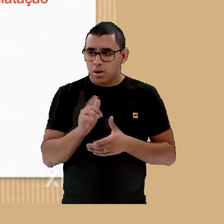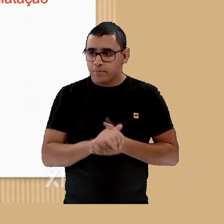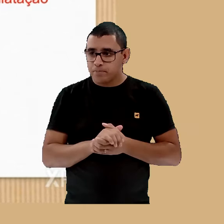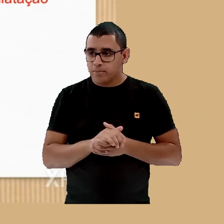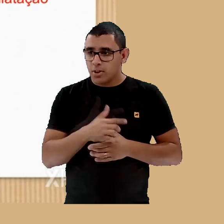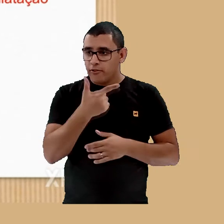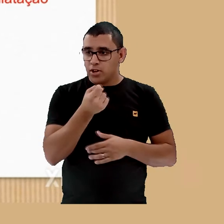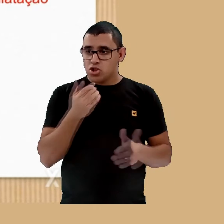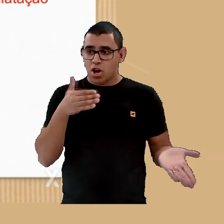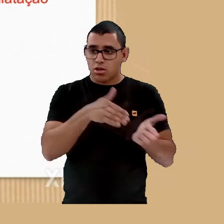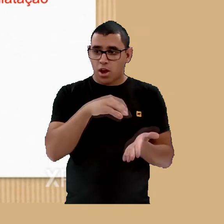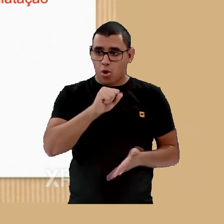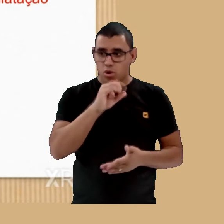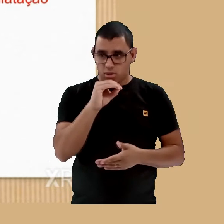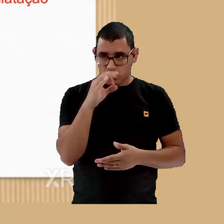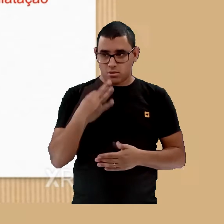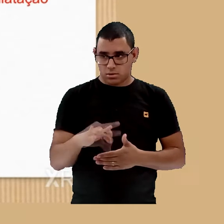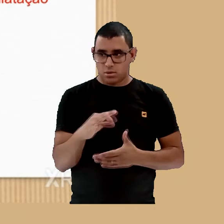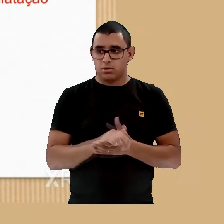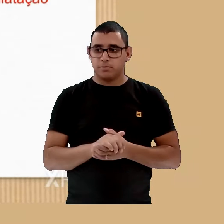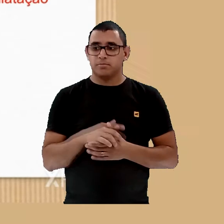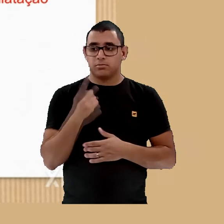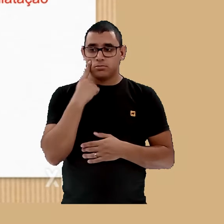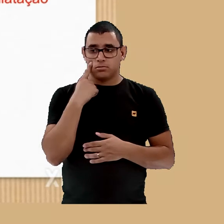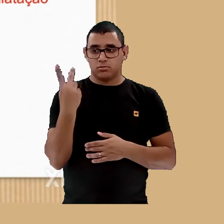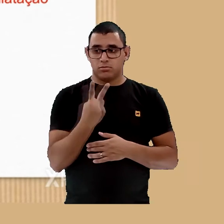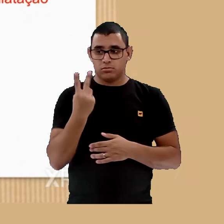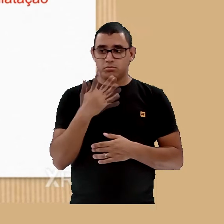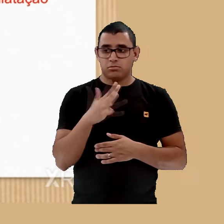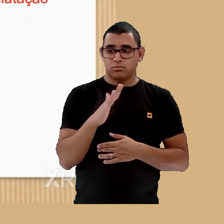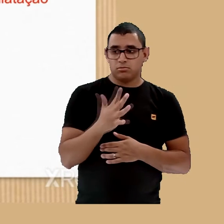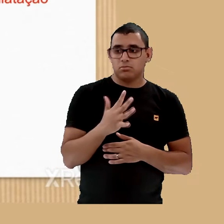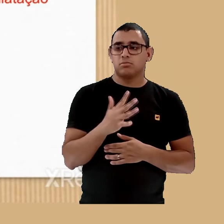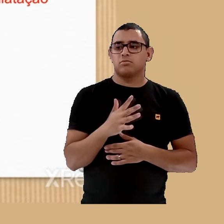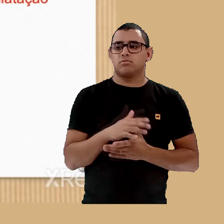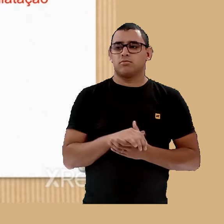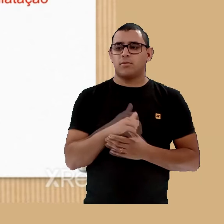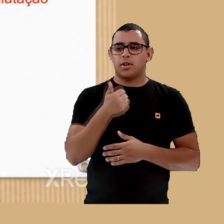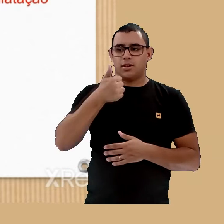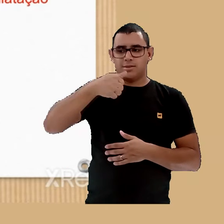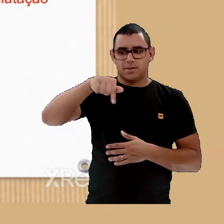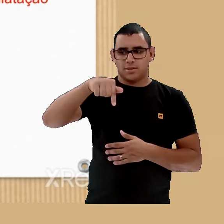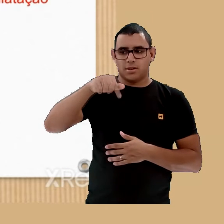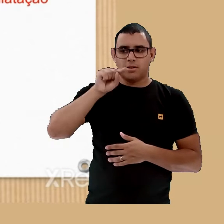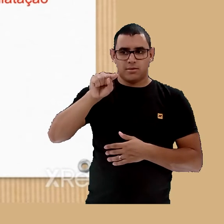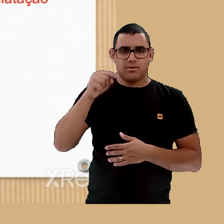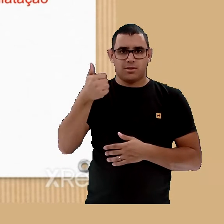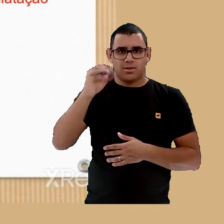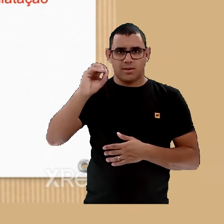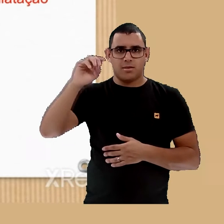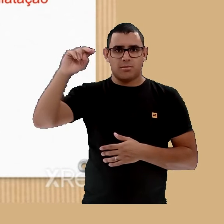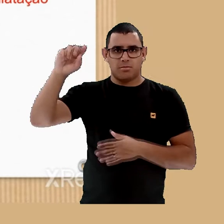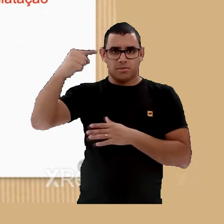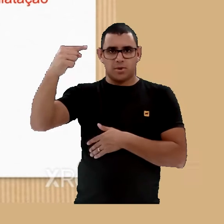coloquei aí, é de 17 vezes 10 a menos 6. Então, o valor aproximado, né? Então, a questão, ela pode vir com